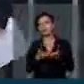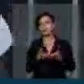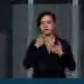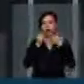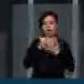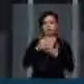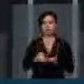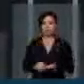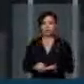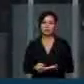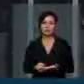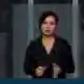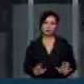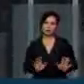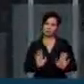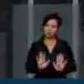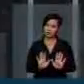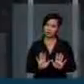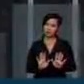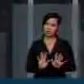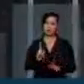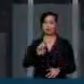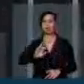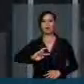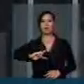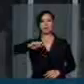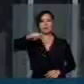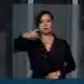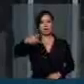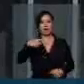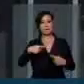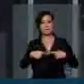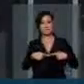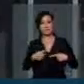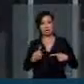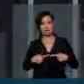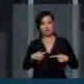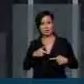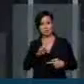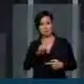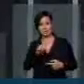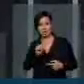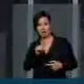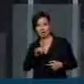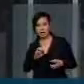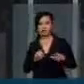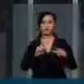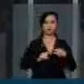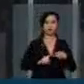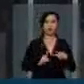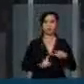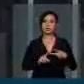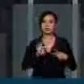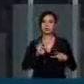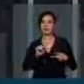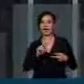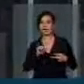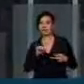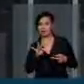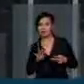negócio de não aumentar pedágio, não aumentar a tarifa, isso é quebra de contrato, minha gente. Espera